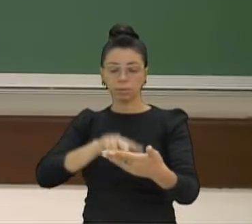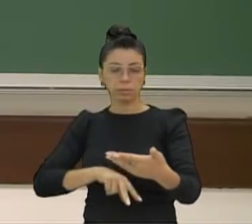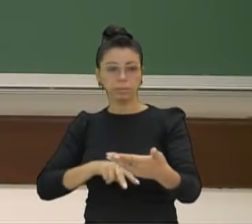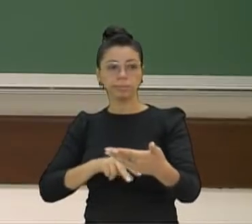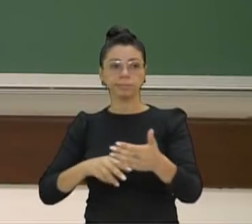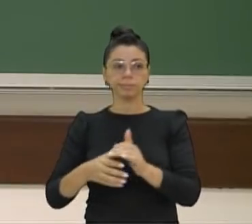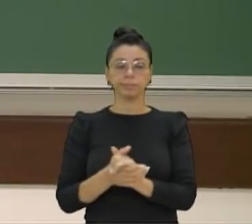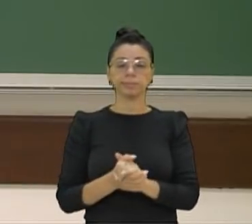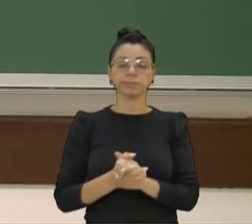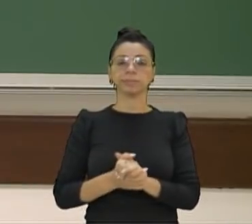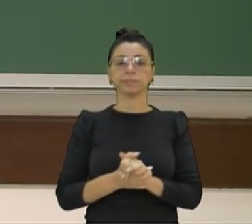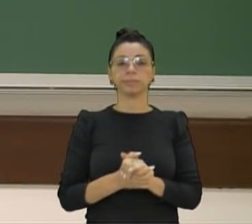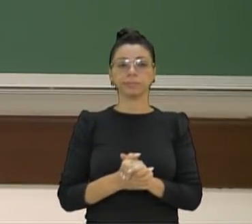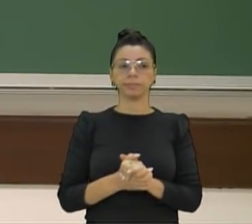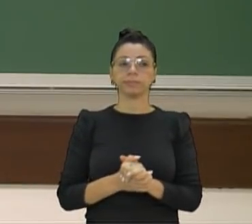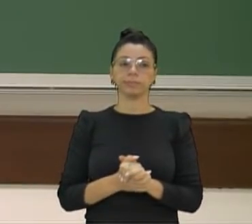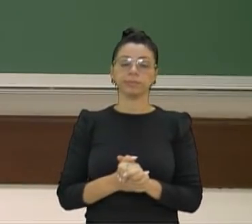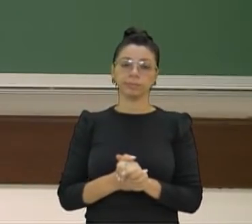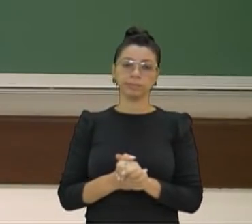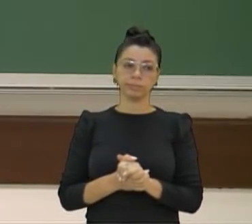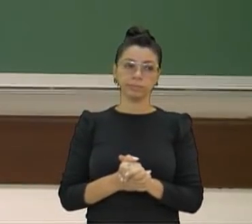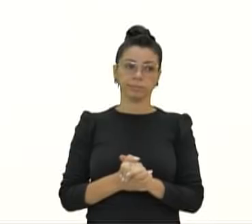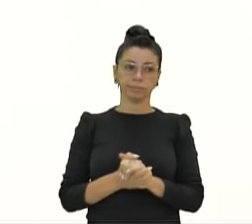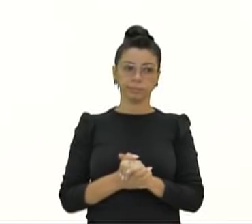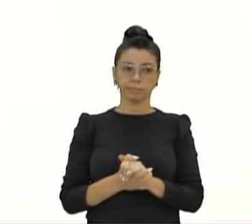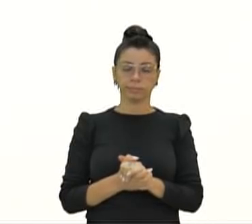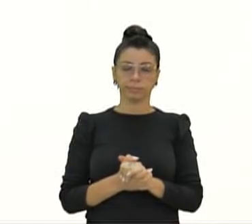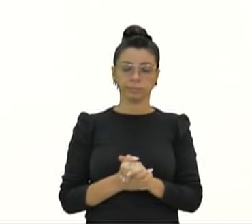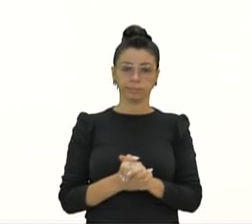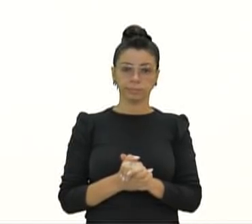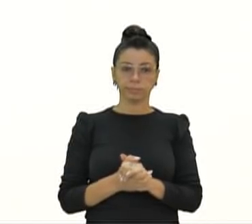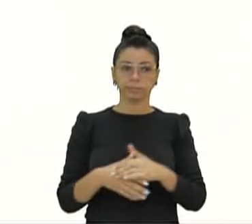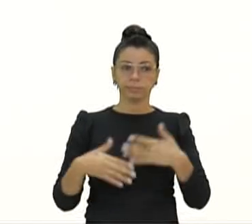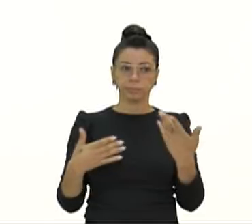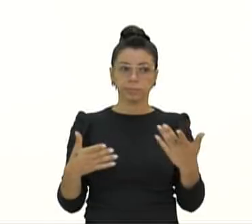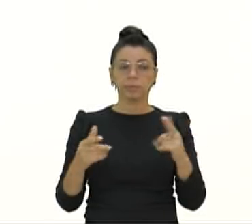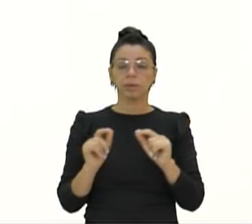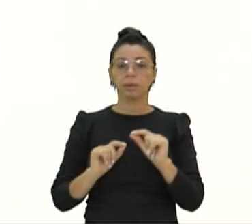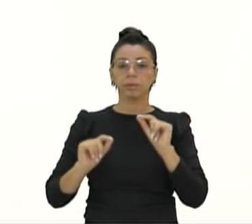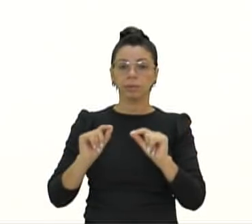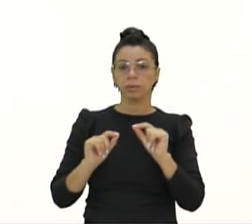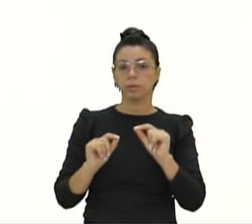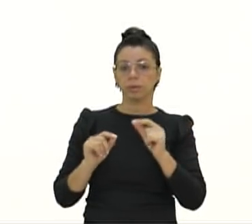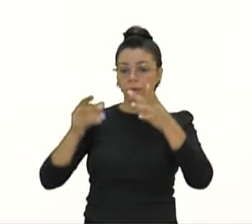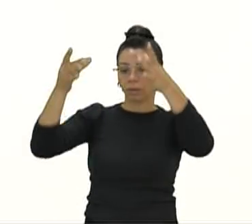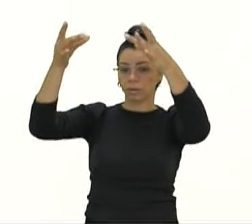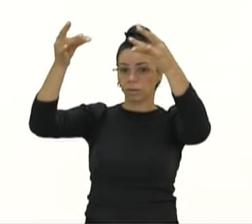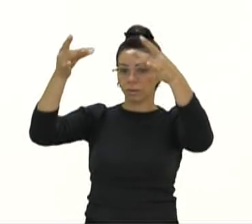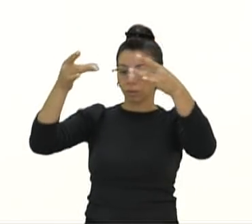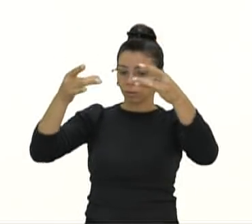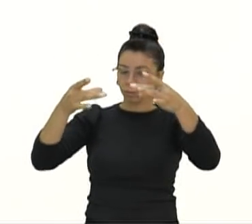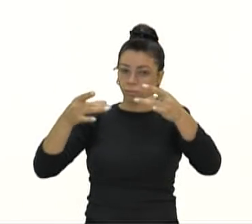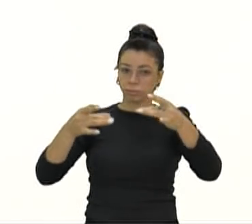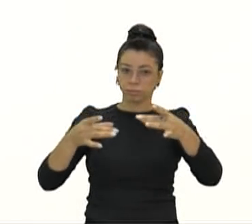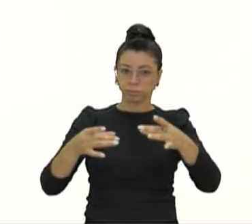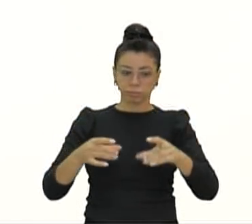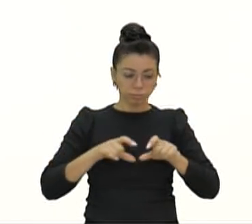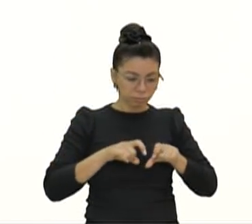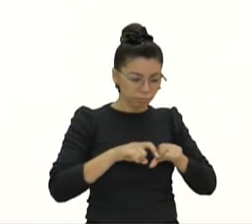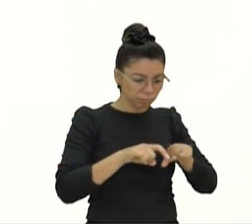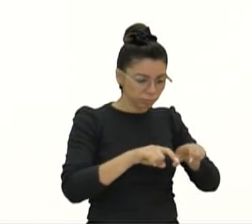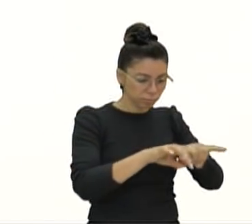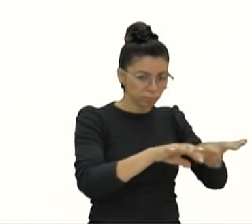Ela escreve um surto, ela descreve, aliás, um surto,